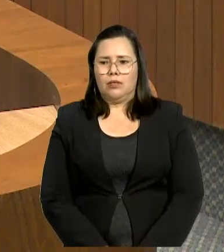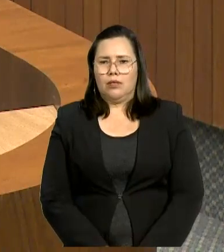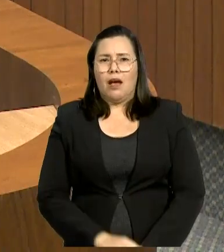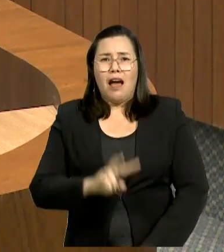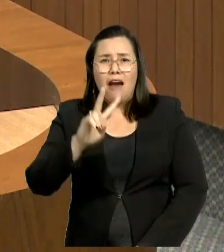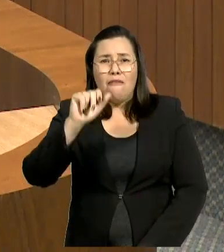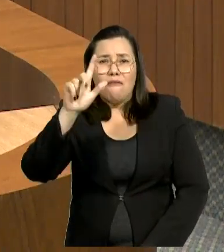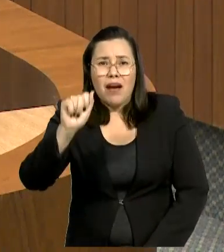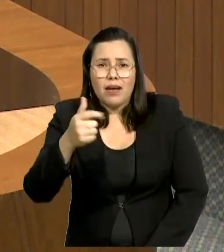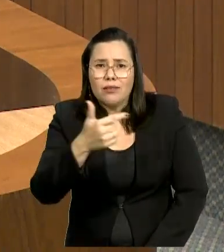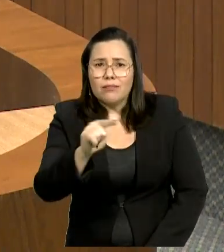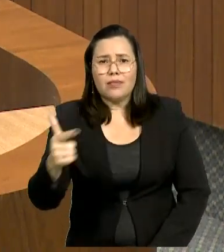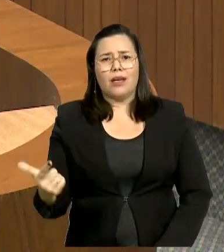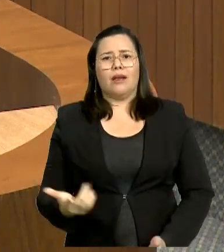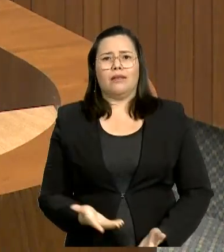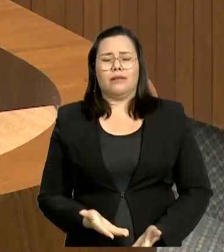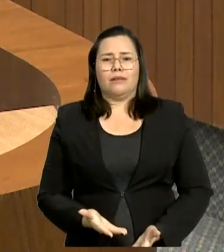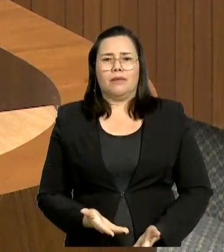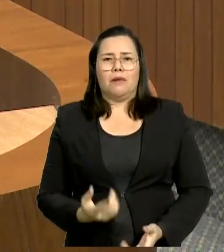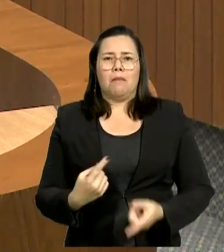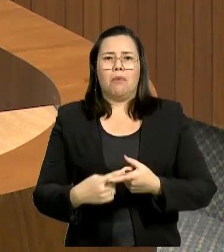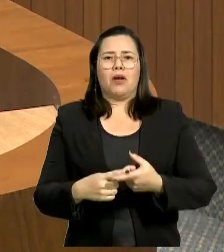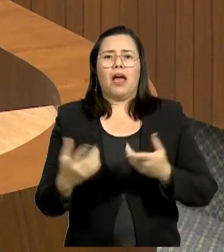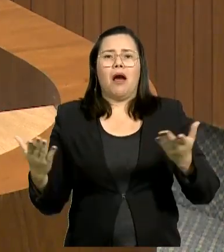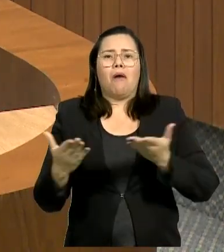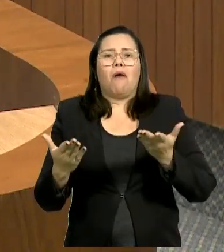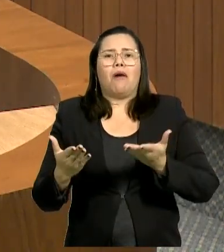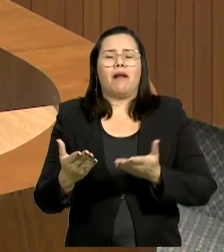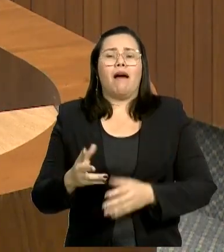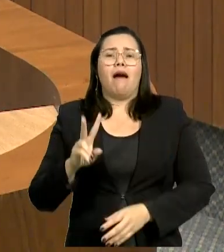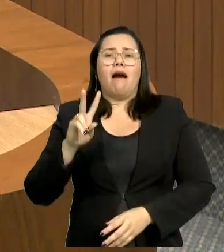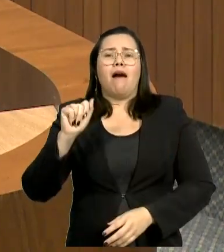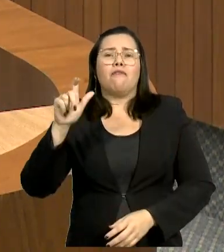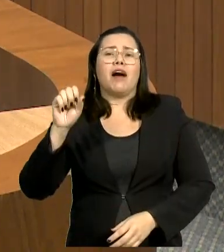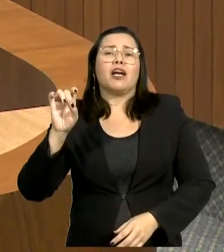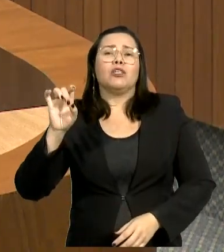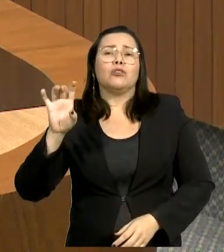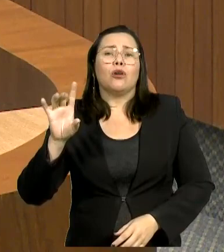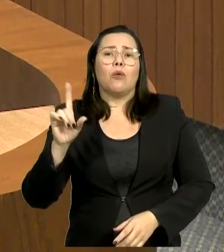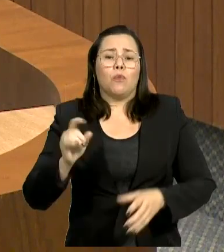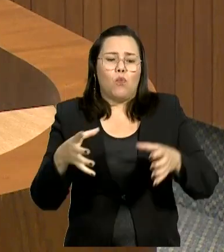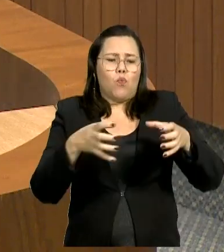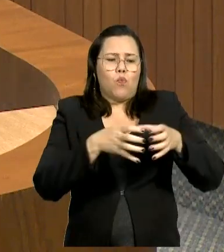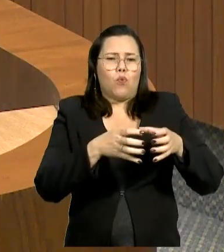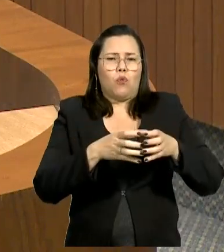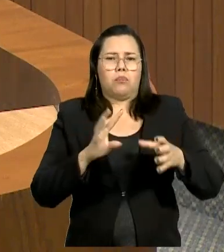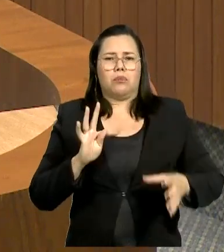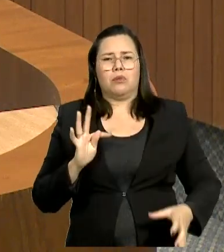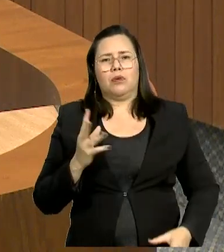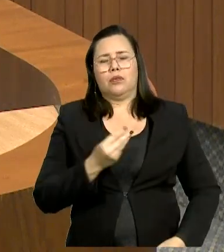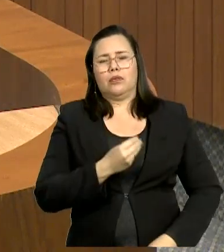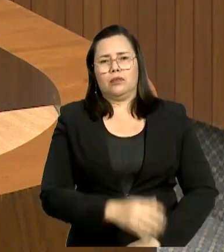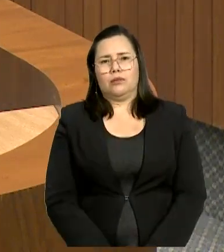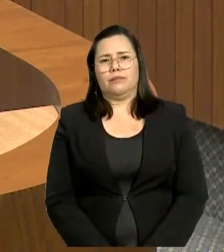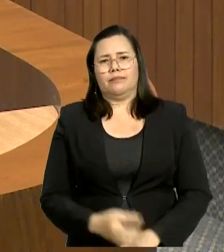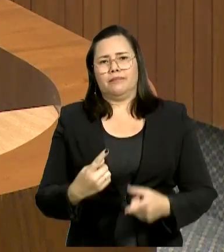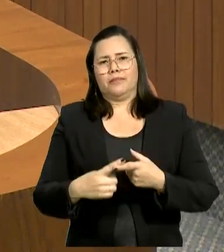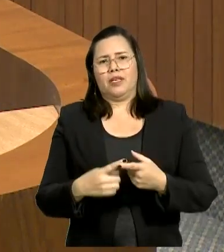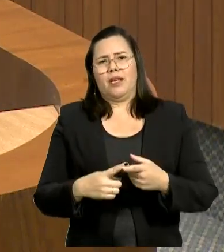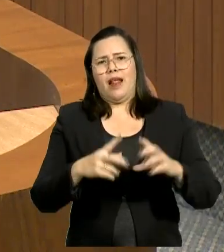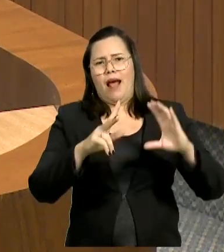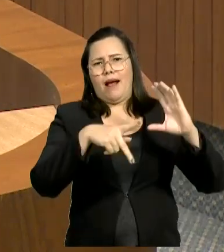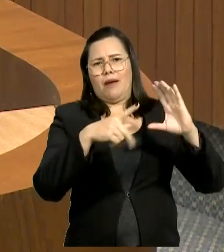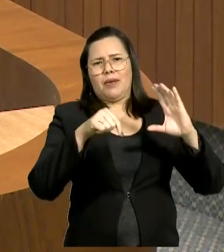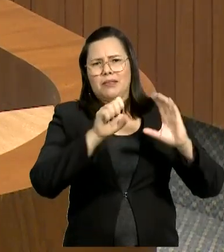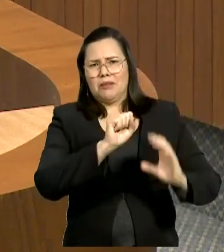daqui a pouco. Então é um absurdo o que o coletivo Nozes fez para todos ontem dentro da Câmara de